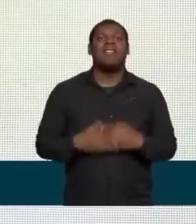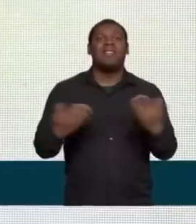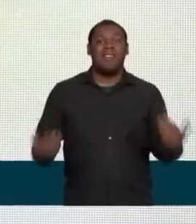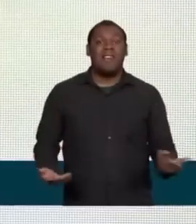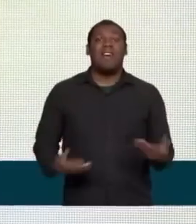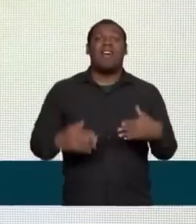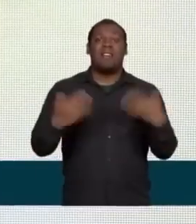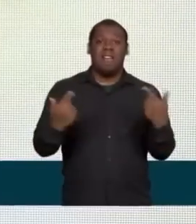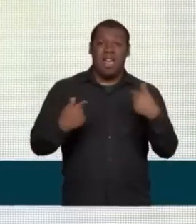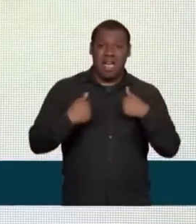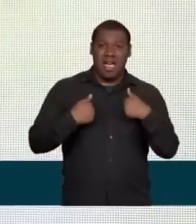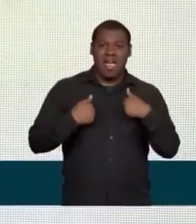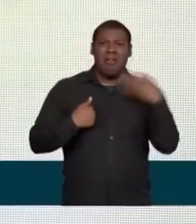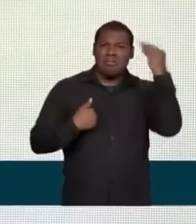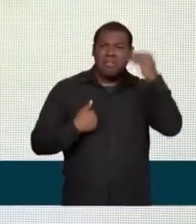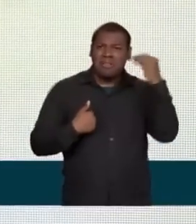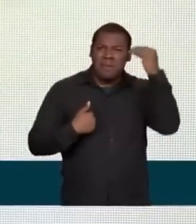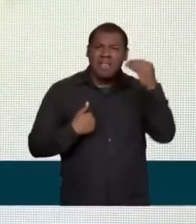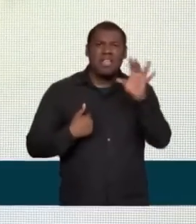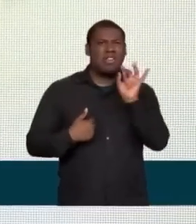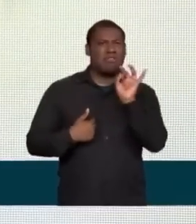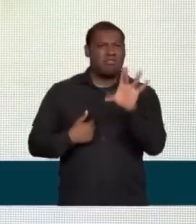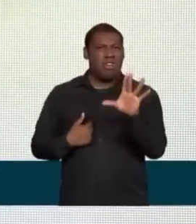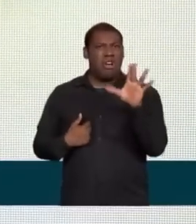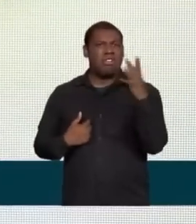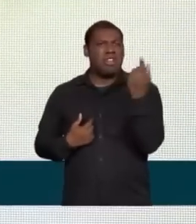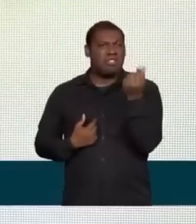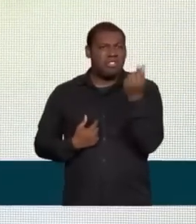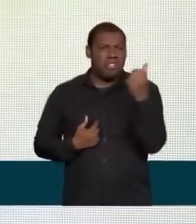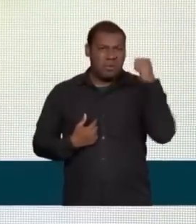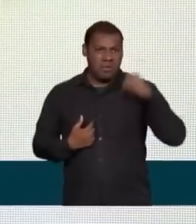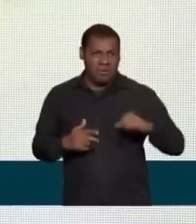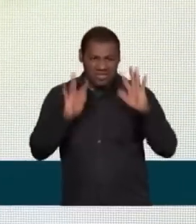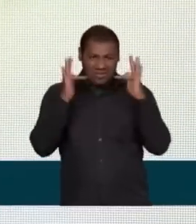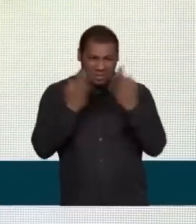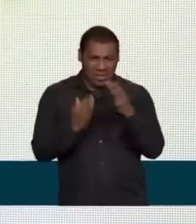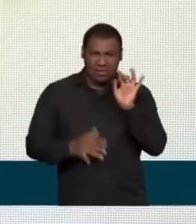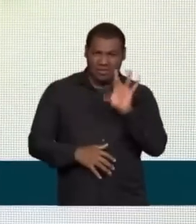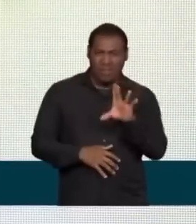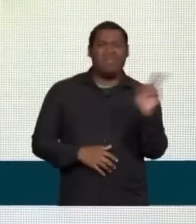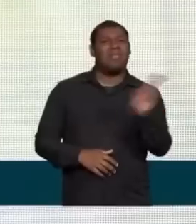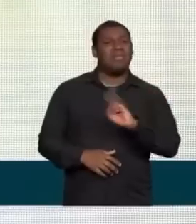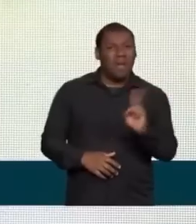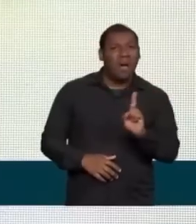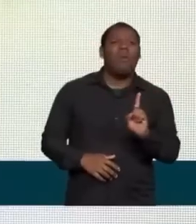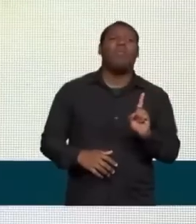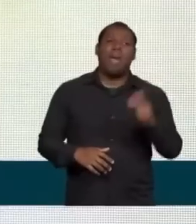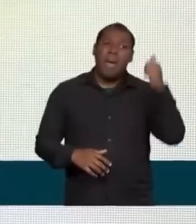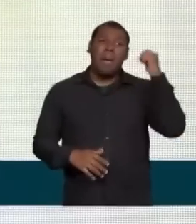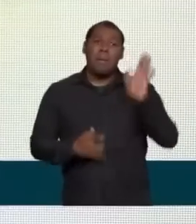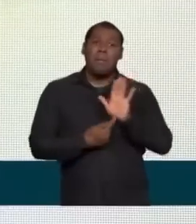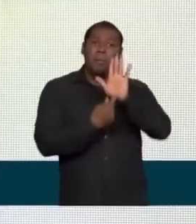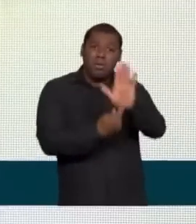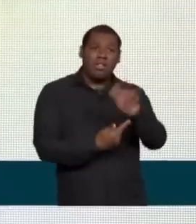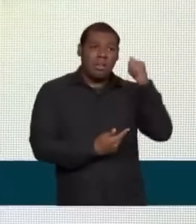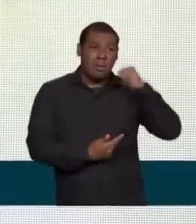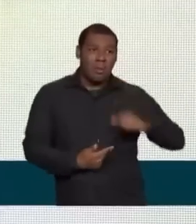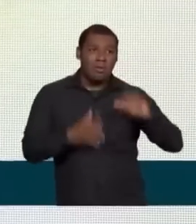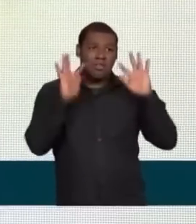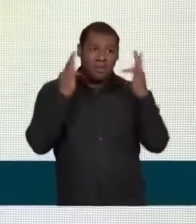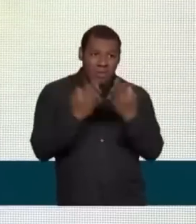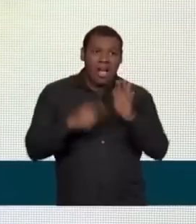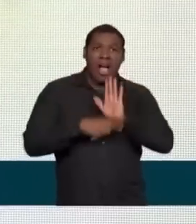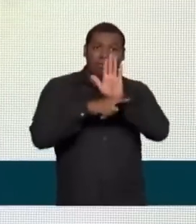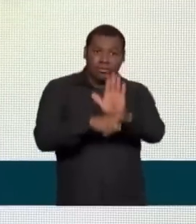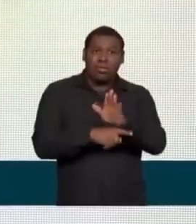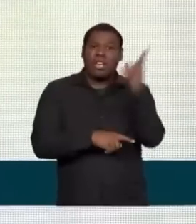sobre o dinheiro do Bolsa Família, que nos ajudou muito. É mais sobre como o Bolsa Família mudou nossa história